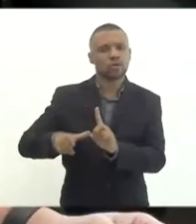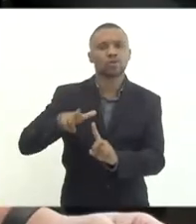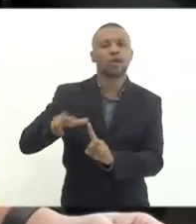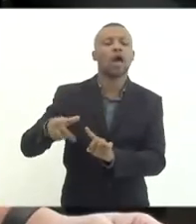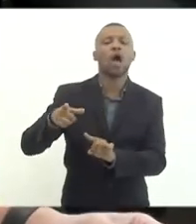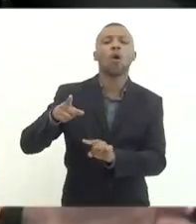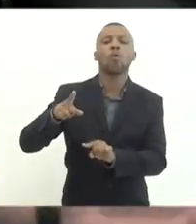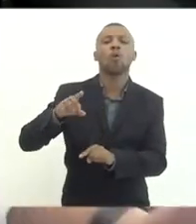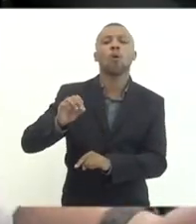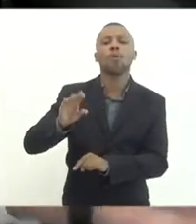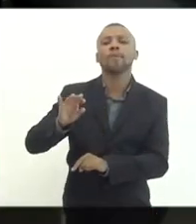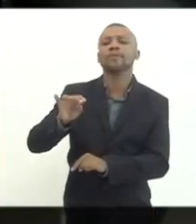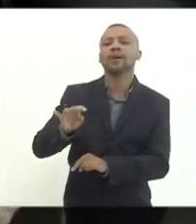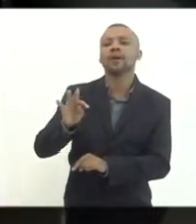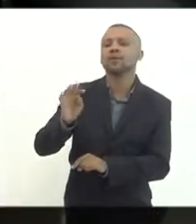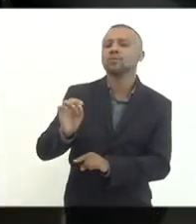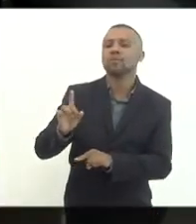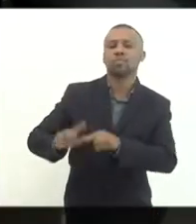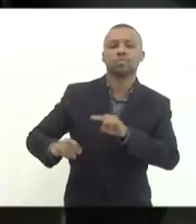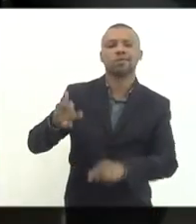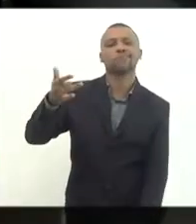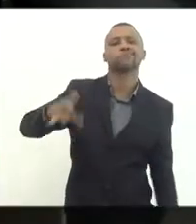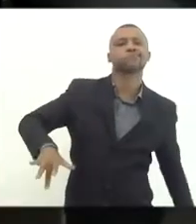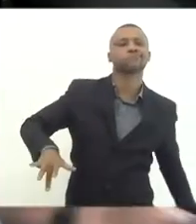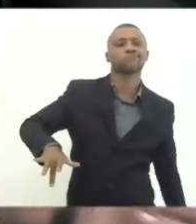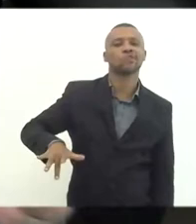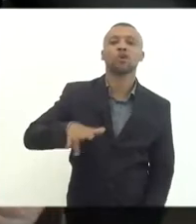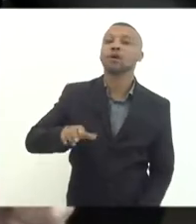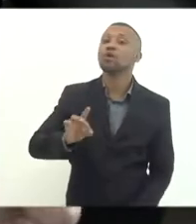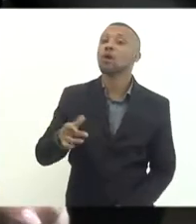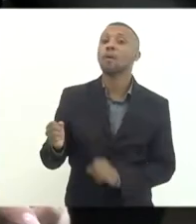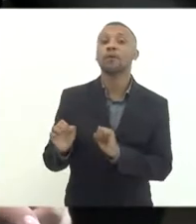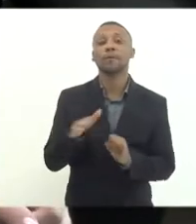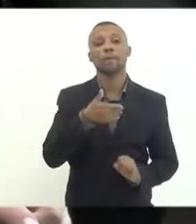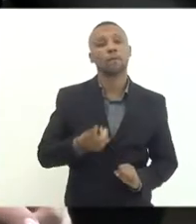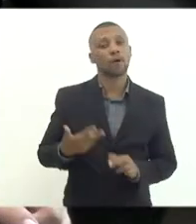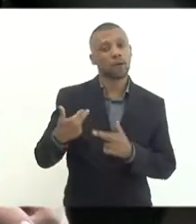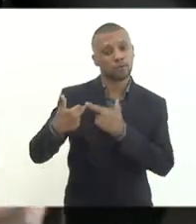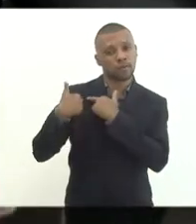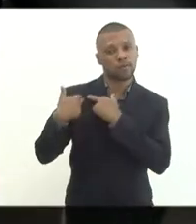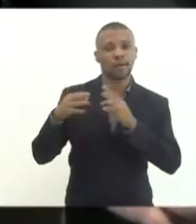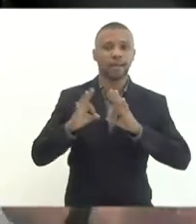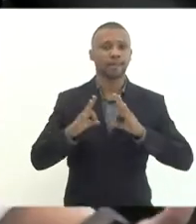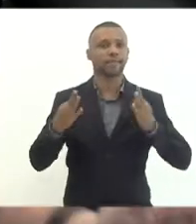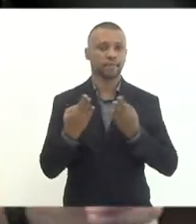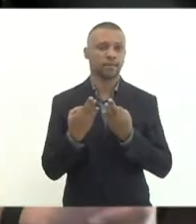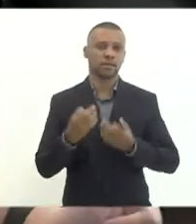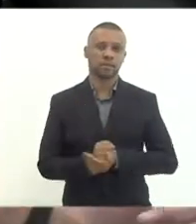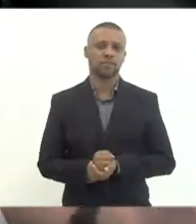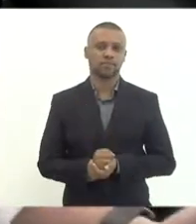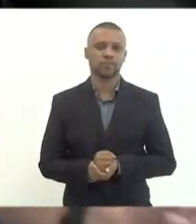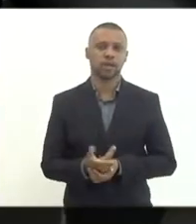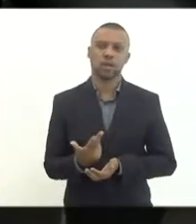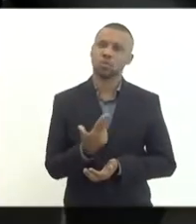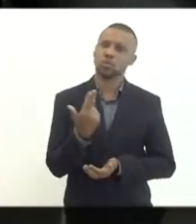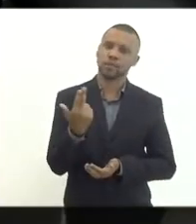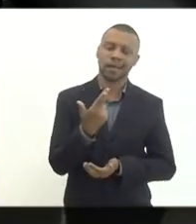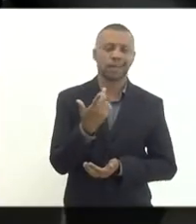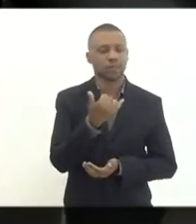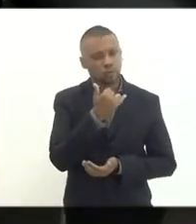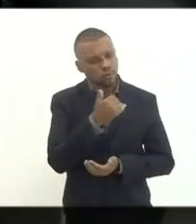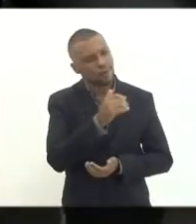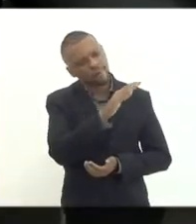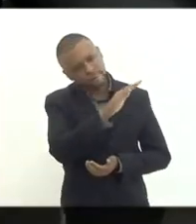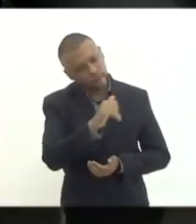descartar a gente tem que trazer também não é só o poder público a responsabilidade da família eu não posso simplesmente descartar ele o